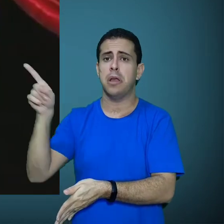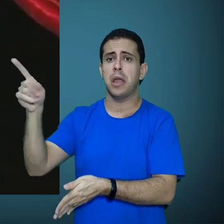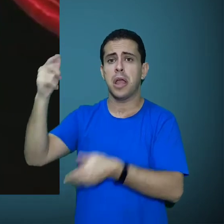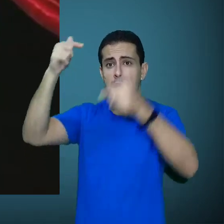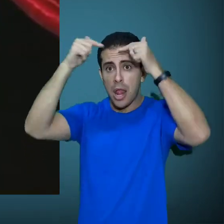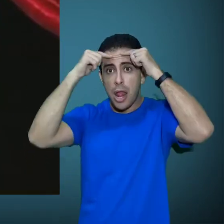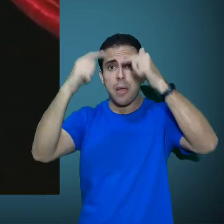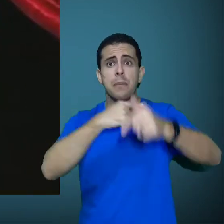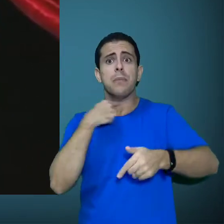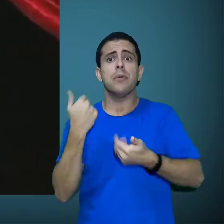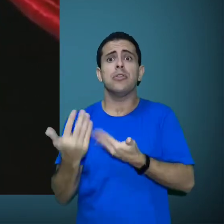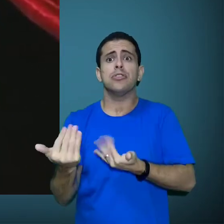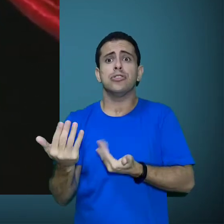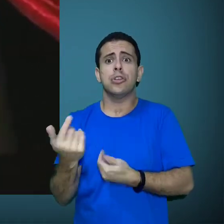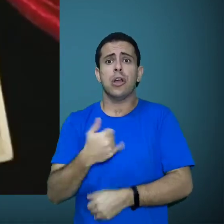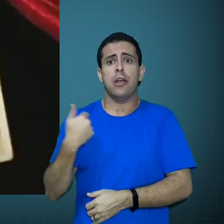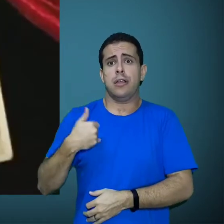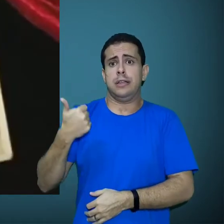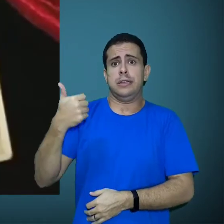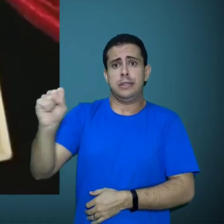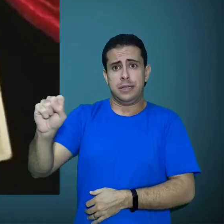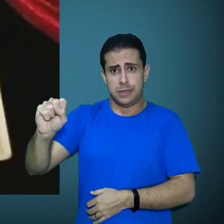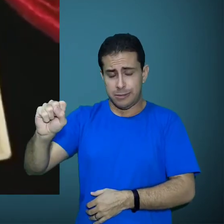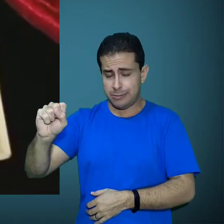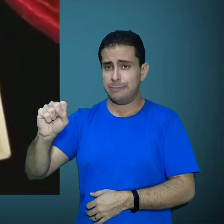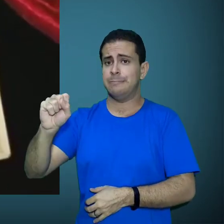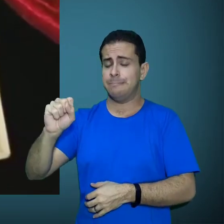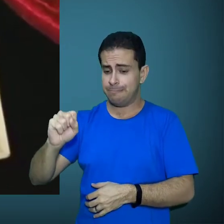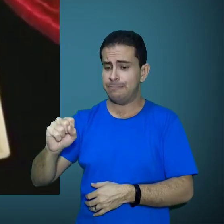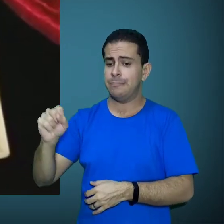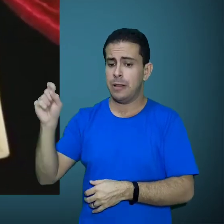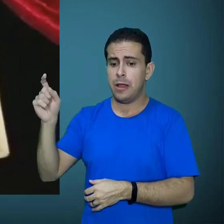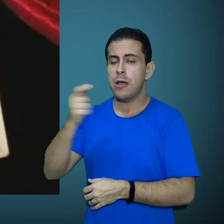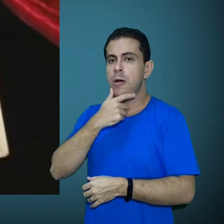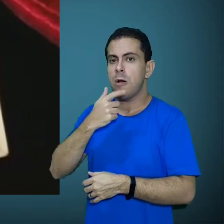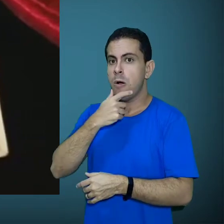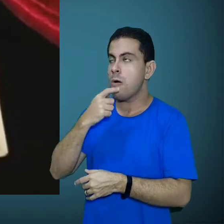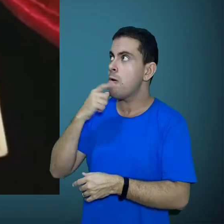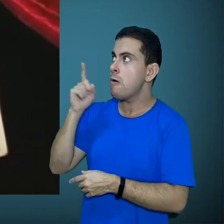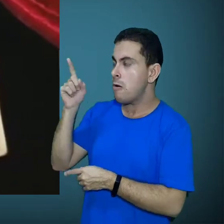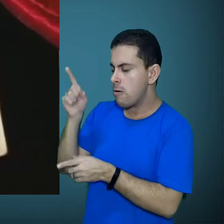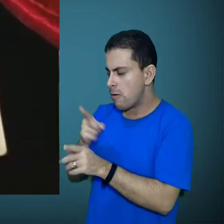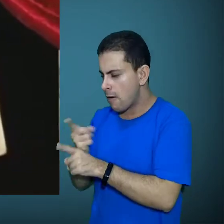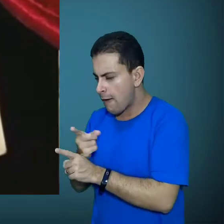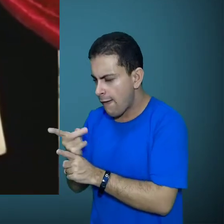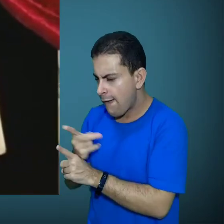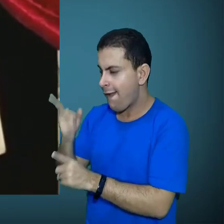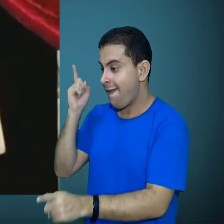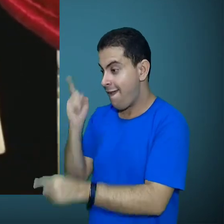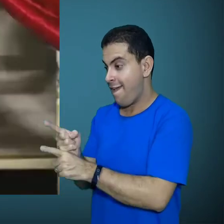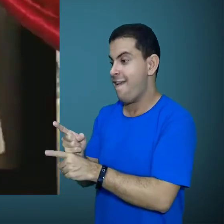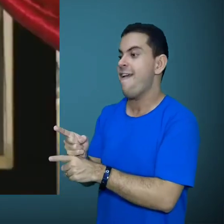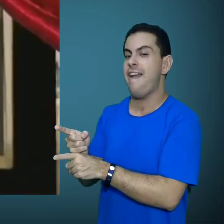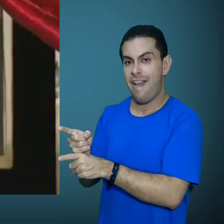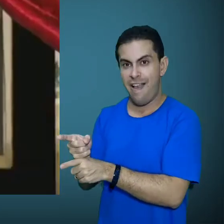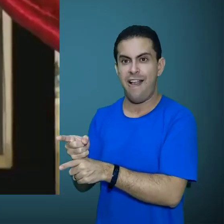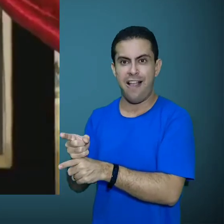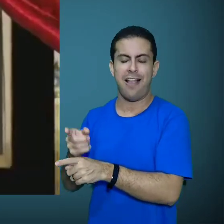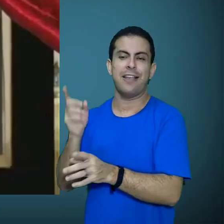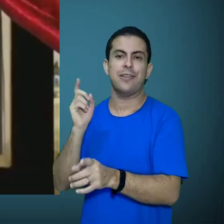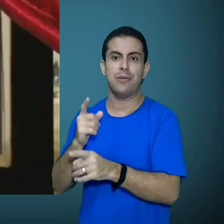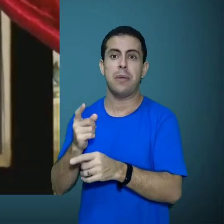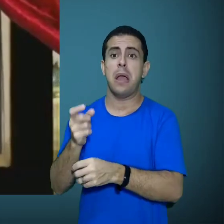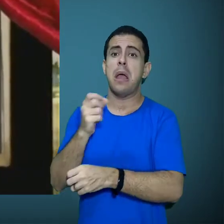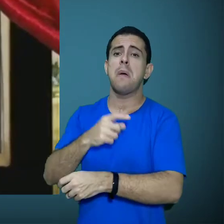aos 18 anos. Em 1922, Howard Carter encontrou sua tumba, mais de 3.000 anos após